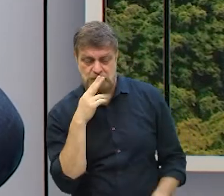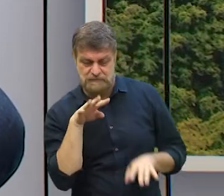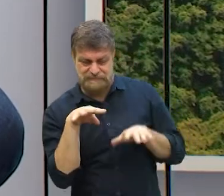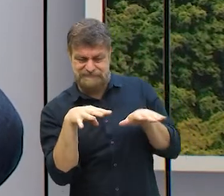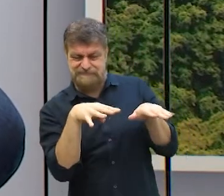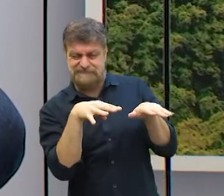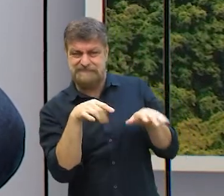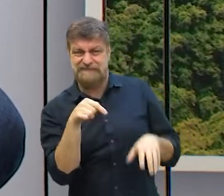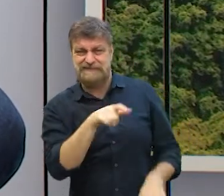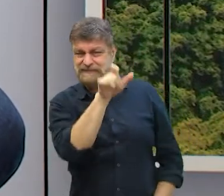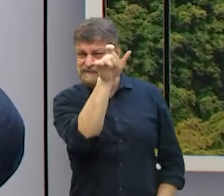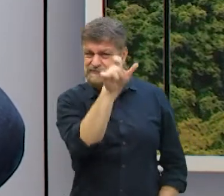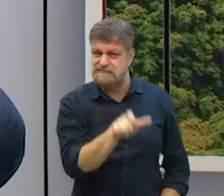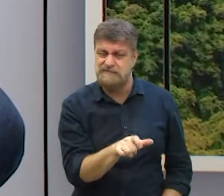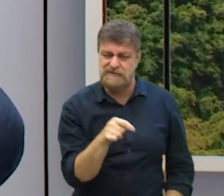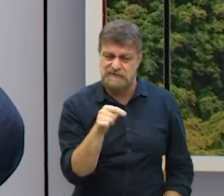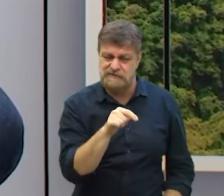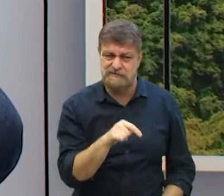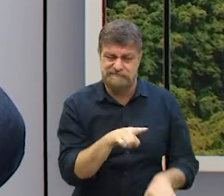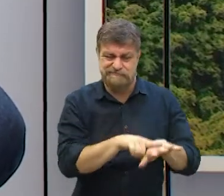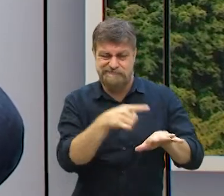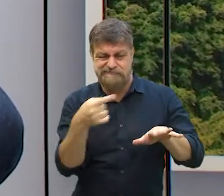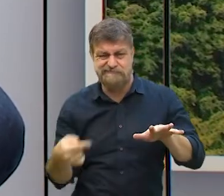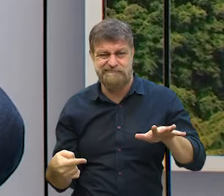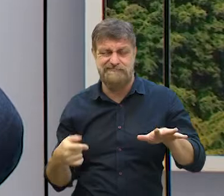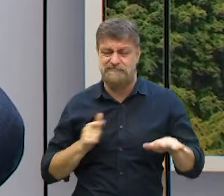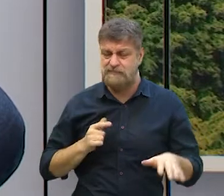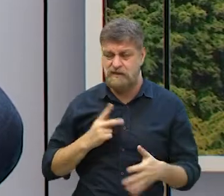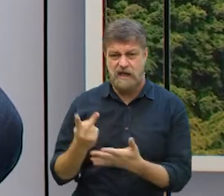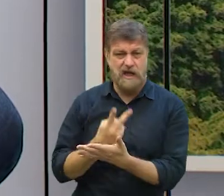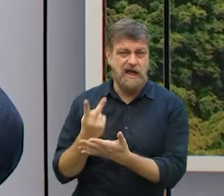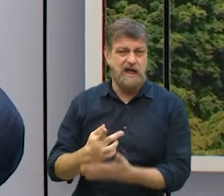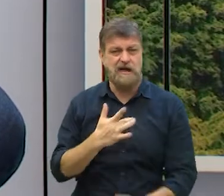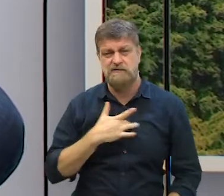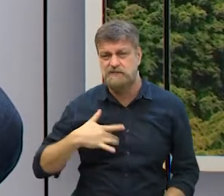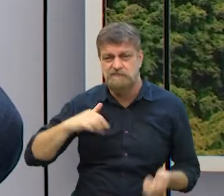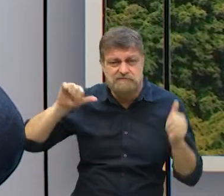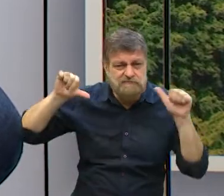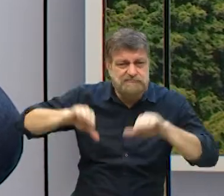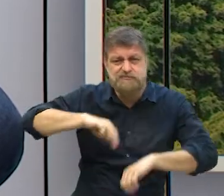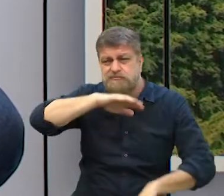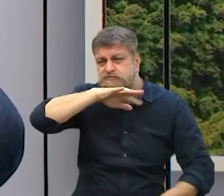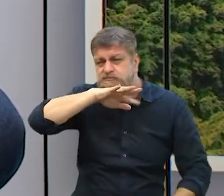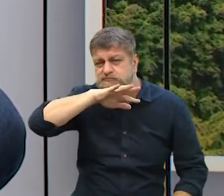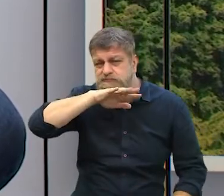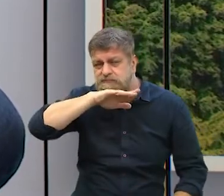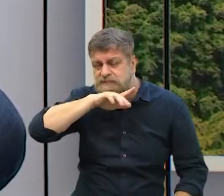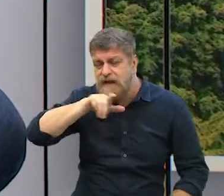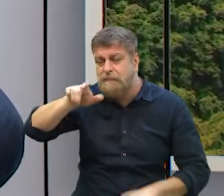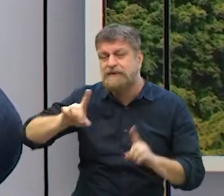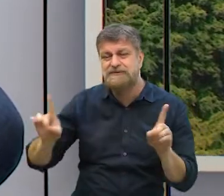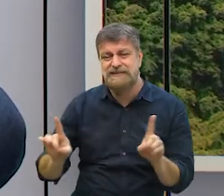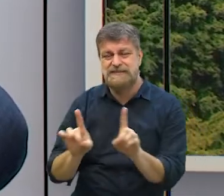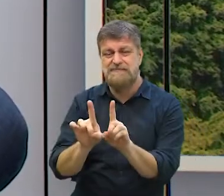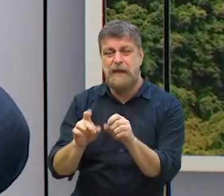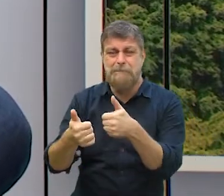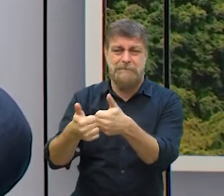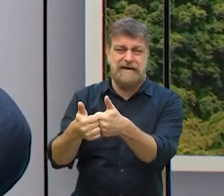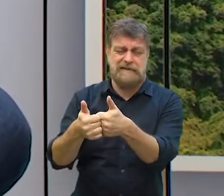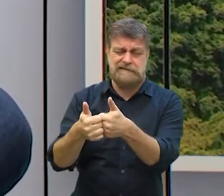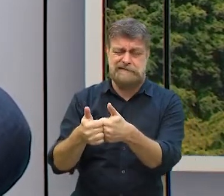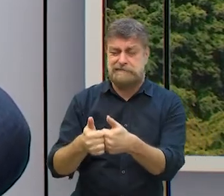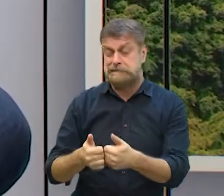quem fuma ele é tido como, né, uma pessoa que ou está fora de moda ou está fazendo mal para a saúde dele ou para quem